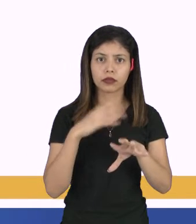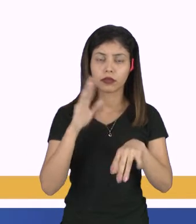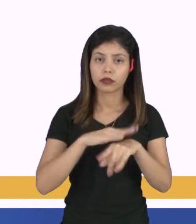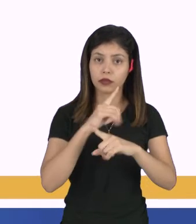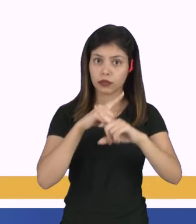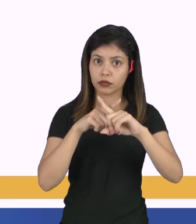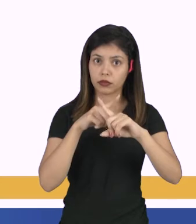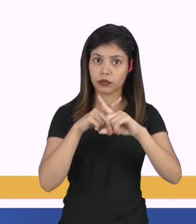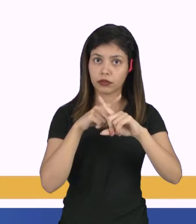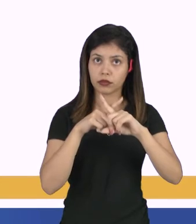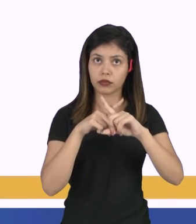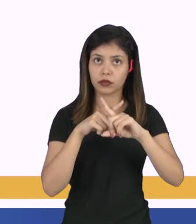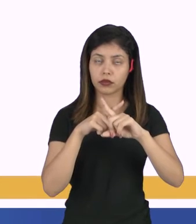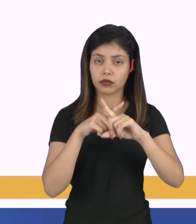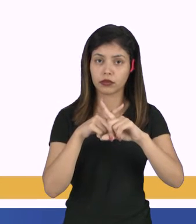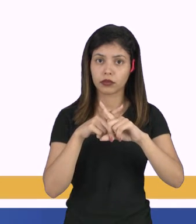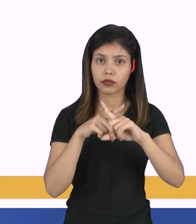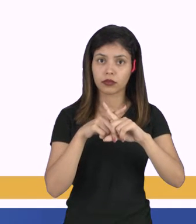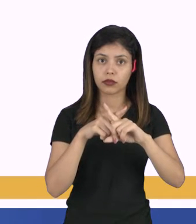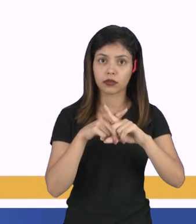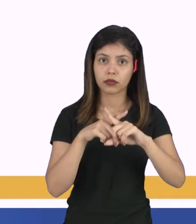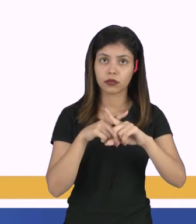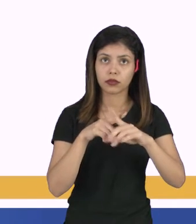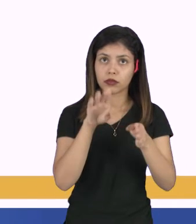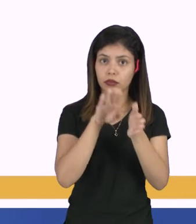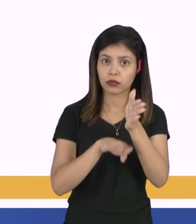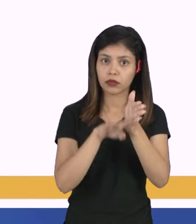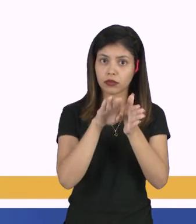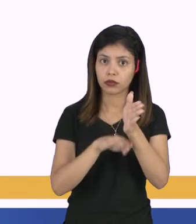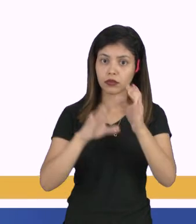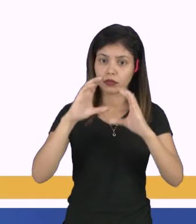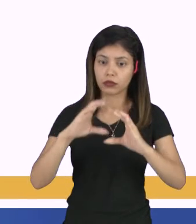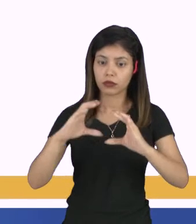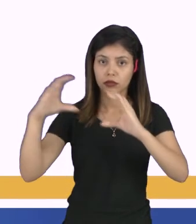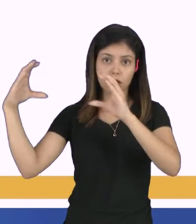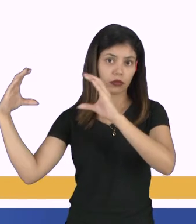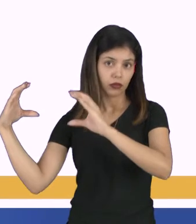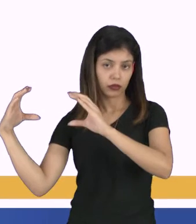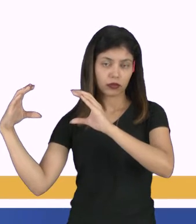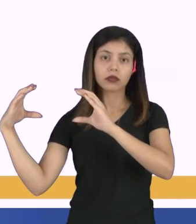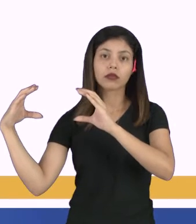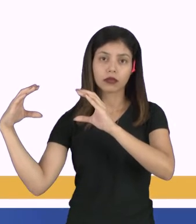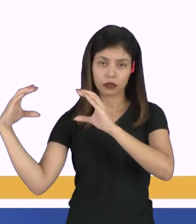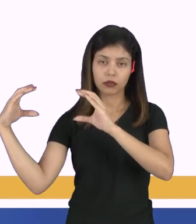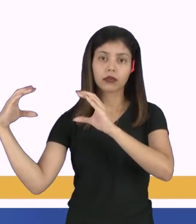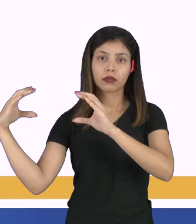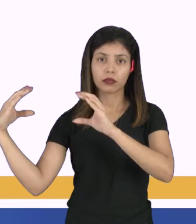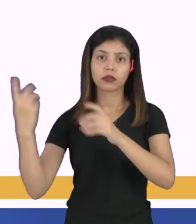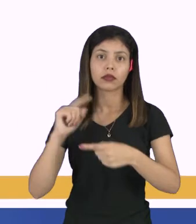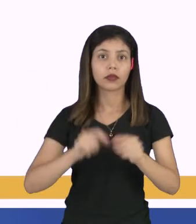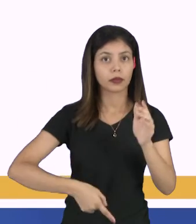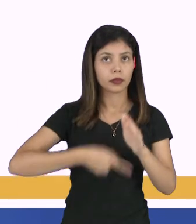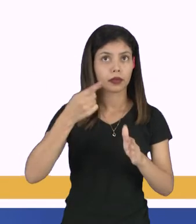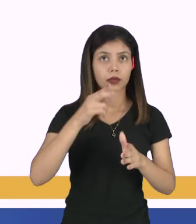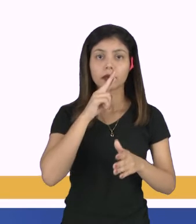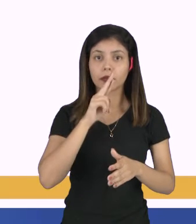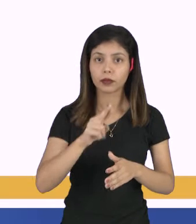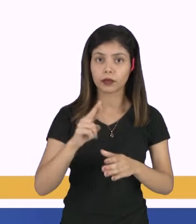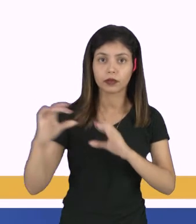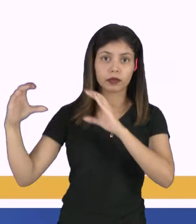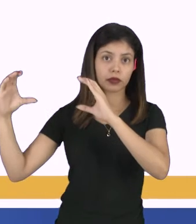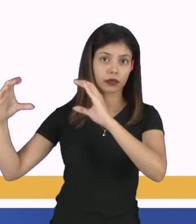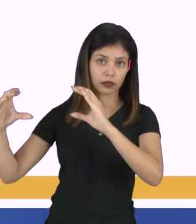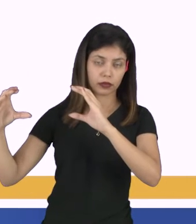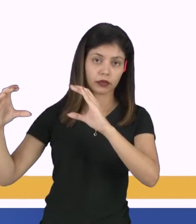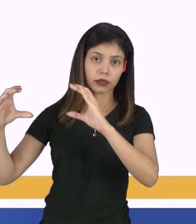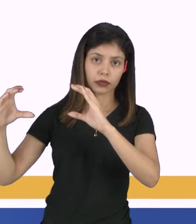uma multiplicação, a subtração está separada, está isolada por parênteses. Então, primeiro a gente resolve